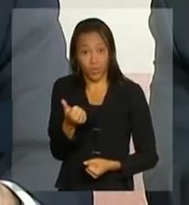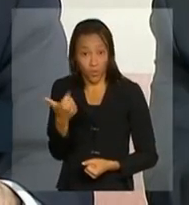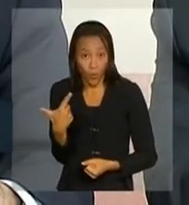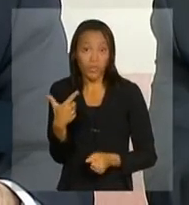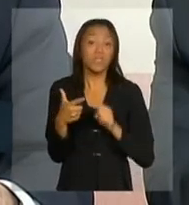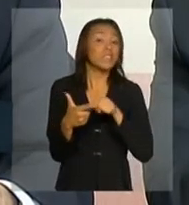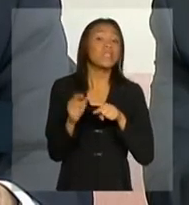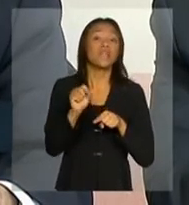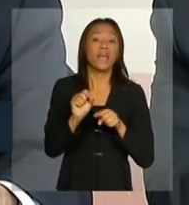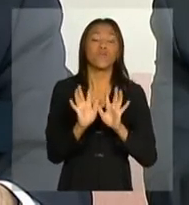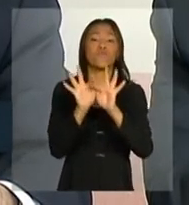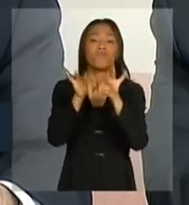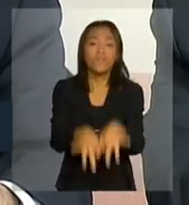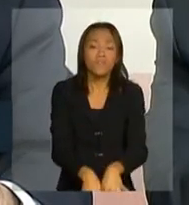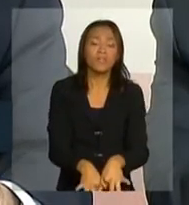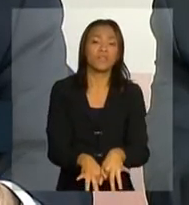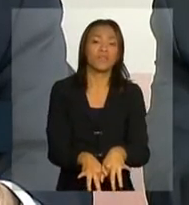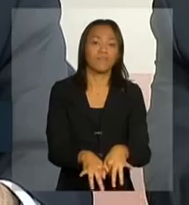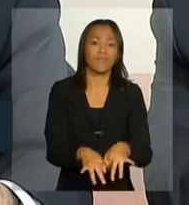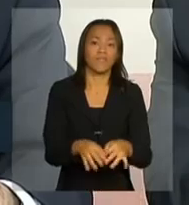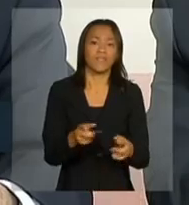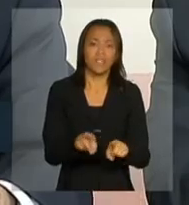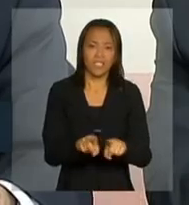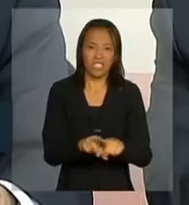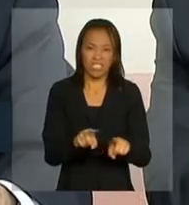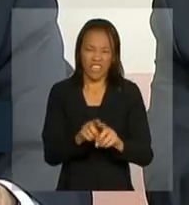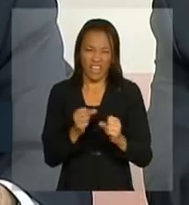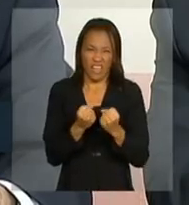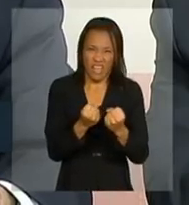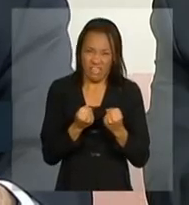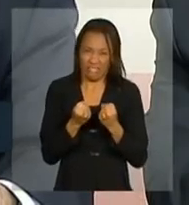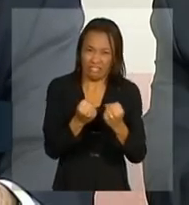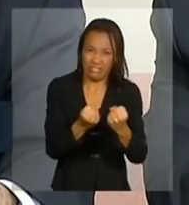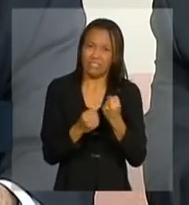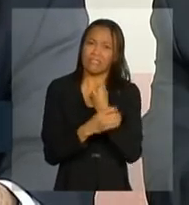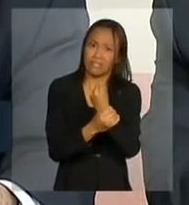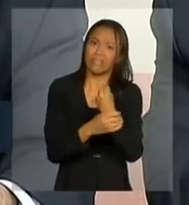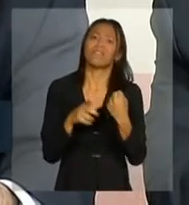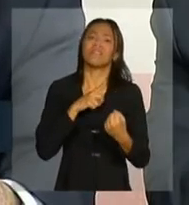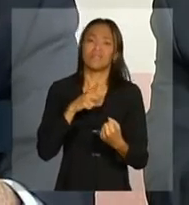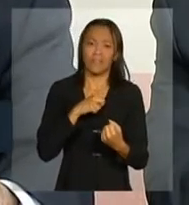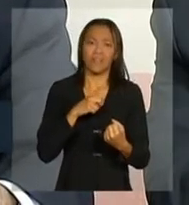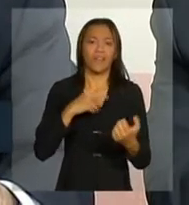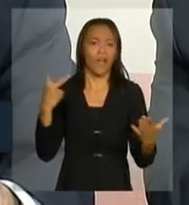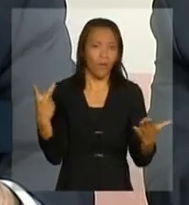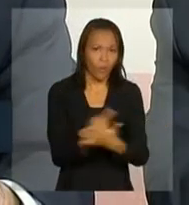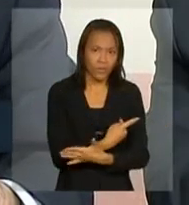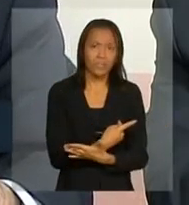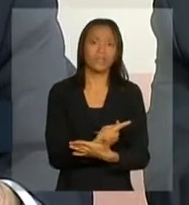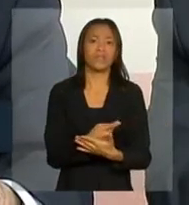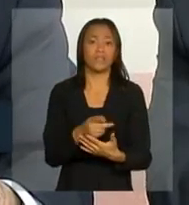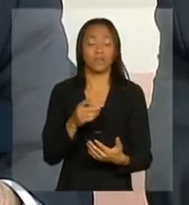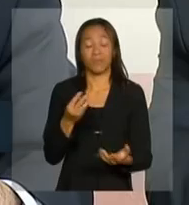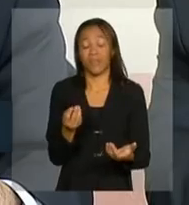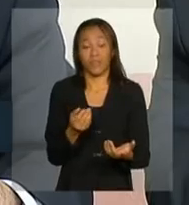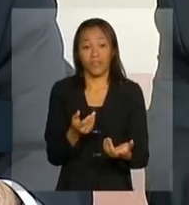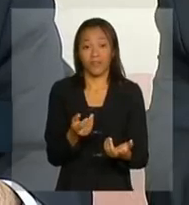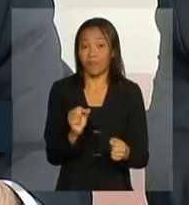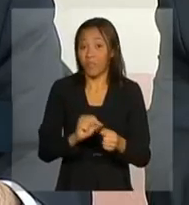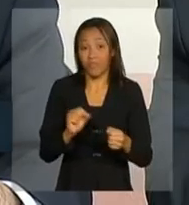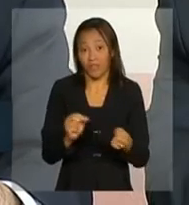que trabalha o fim da dos autos de resistência, que nós sabemos é uma das grandes causas da impunidade